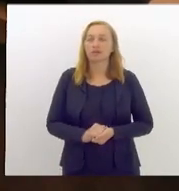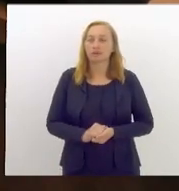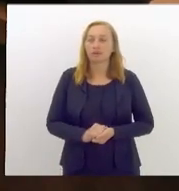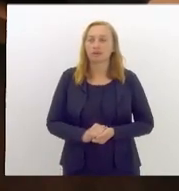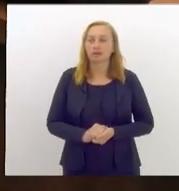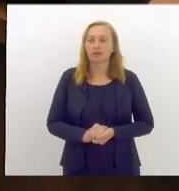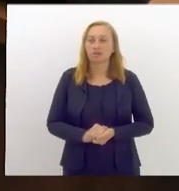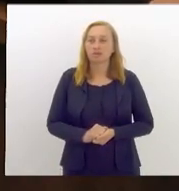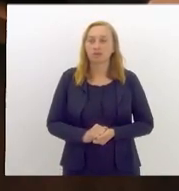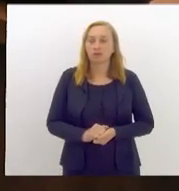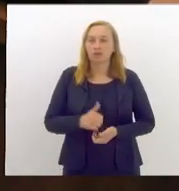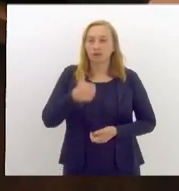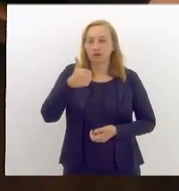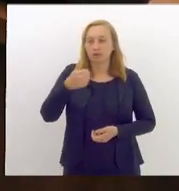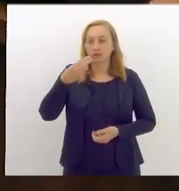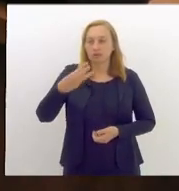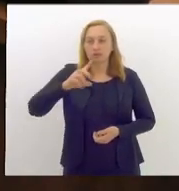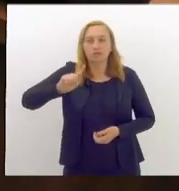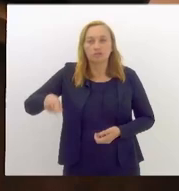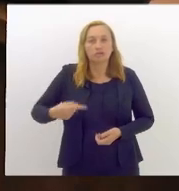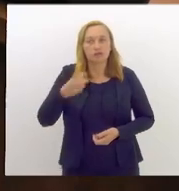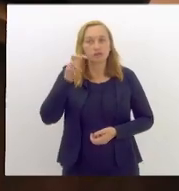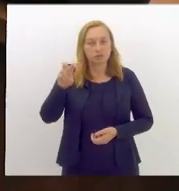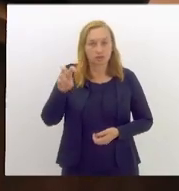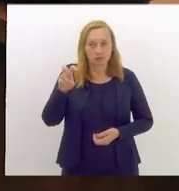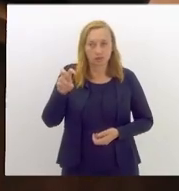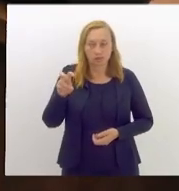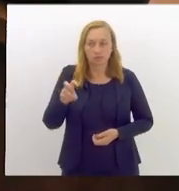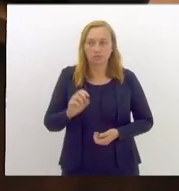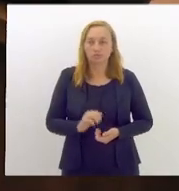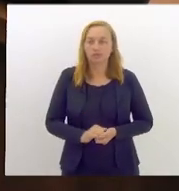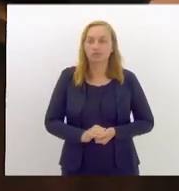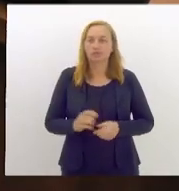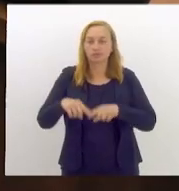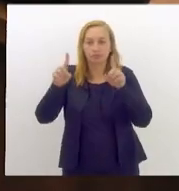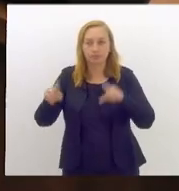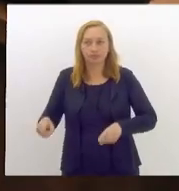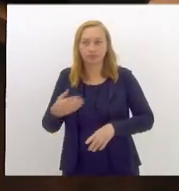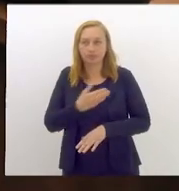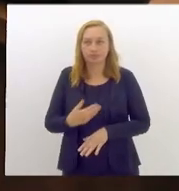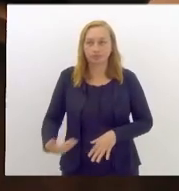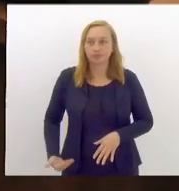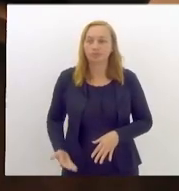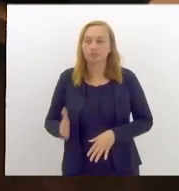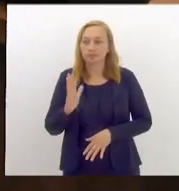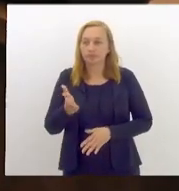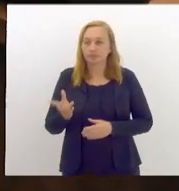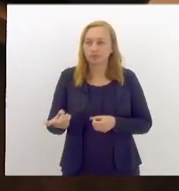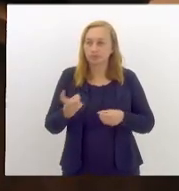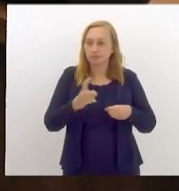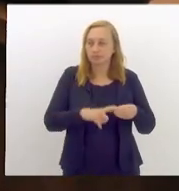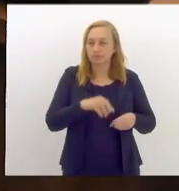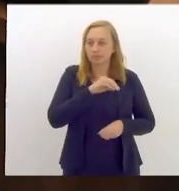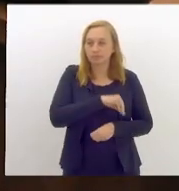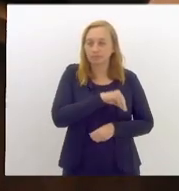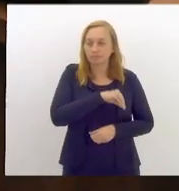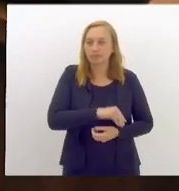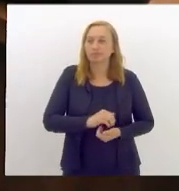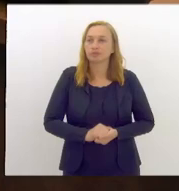os 13,5 que o funcionalismo público já teve de reposição